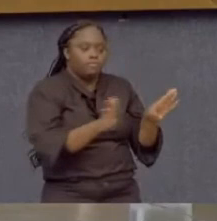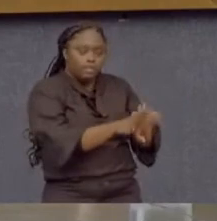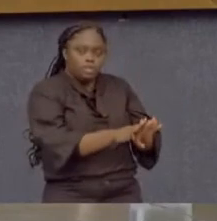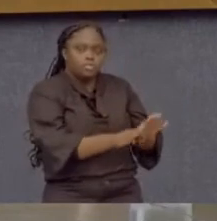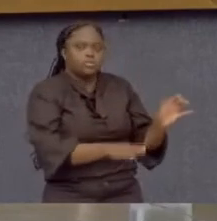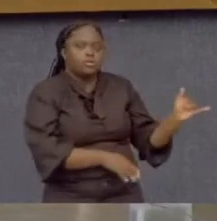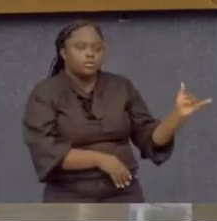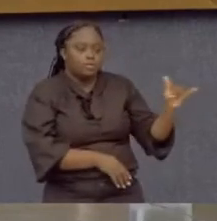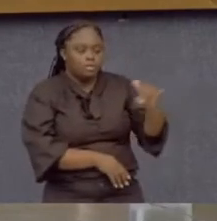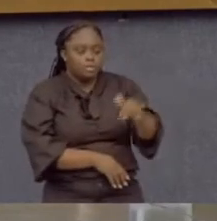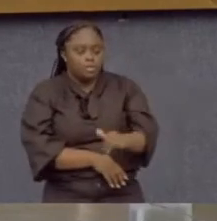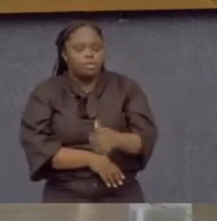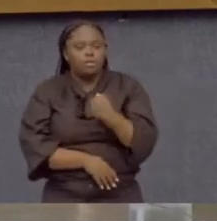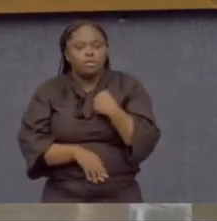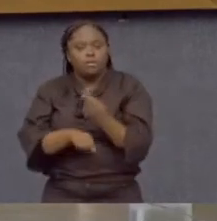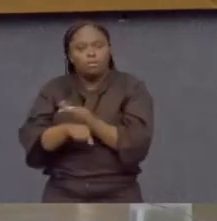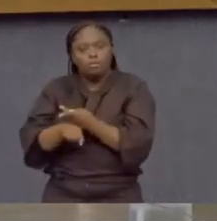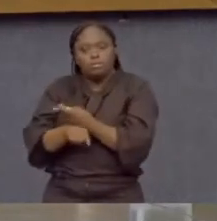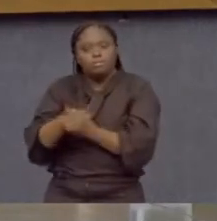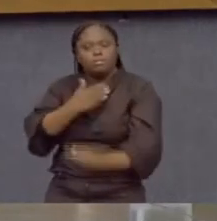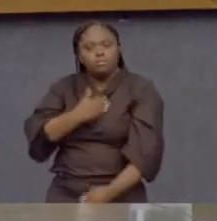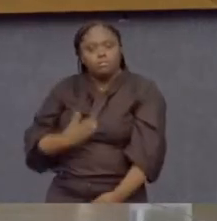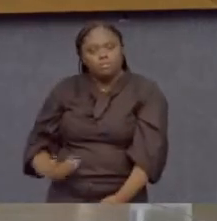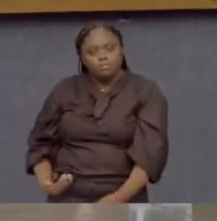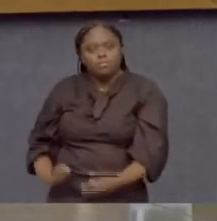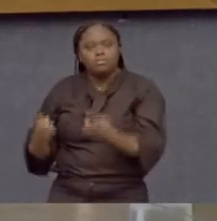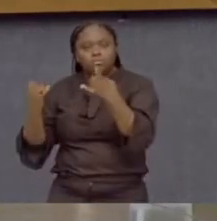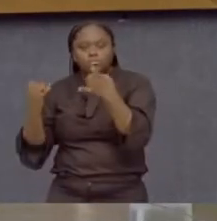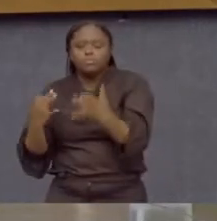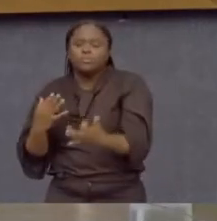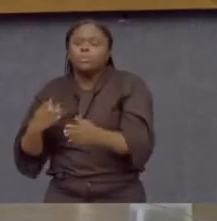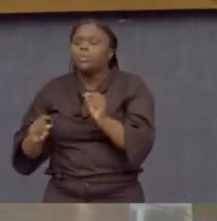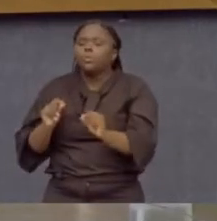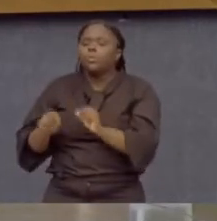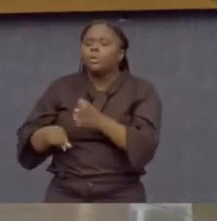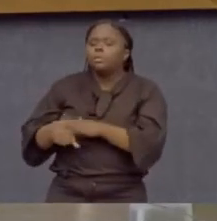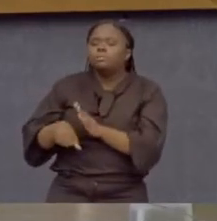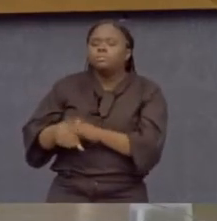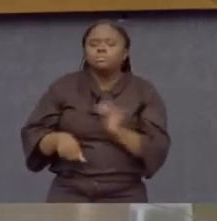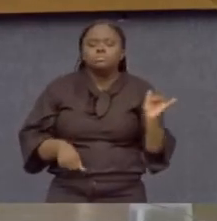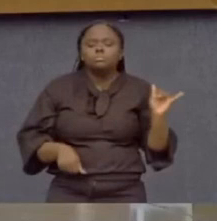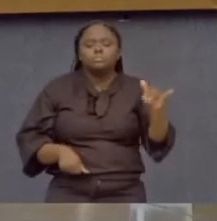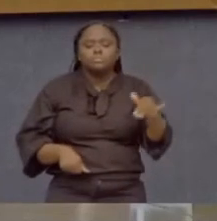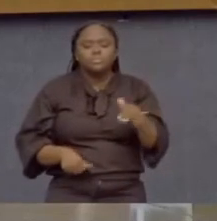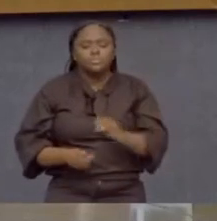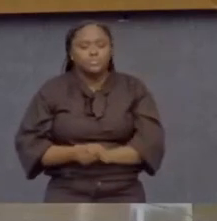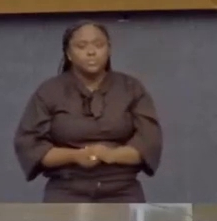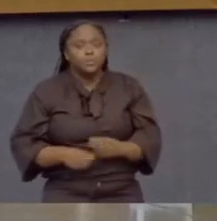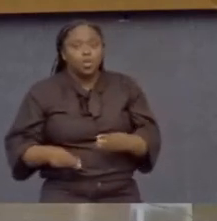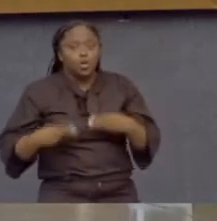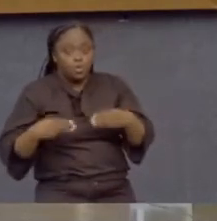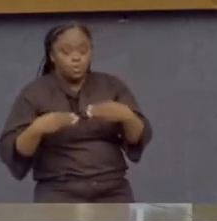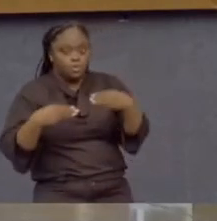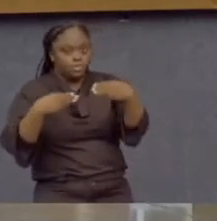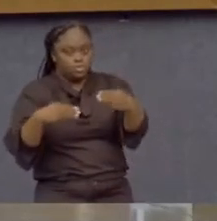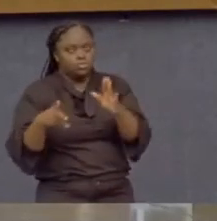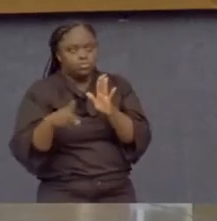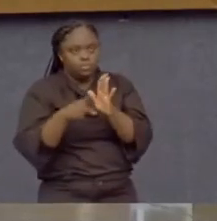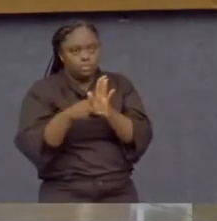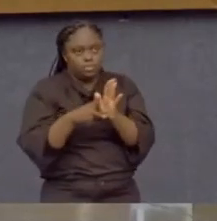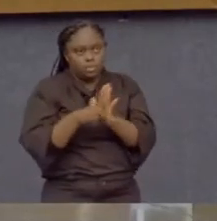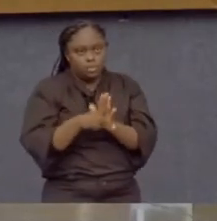aeroporto, eu procurei o governo federal e disse: o que vocês vão fazer com esse aeroporto? E o ministro dos Portos e Aeroportos, que